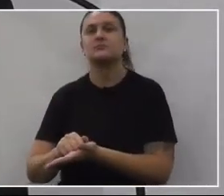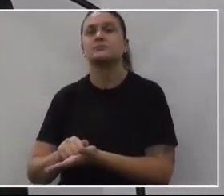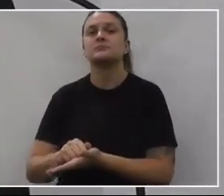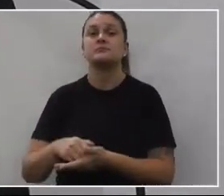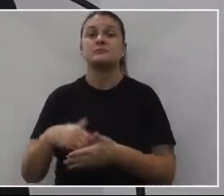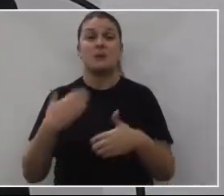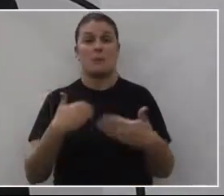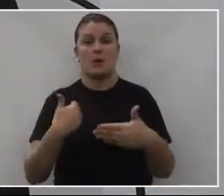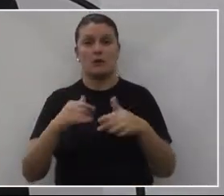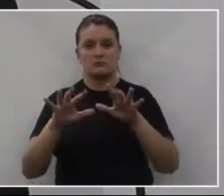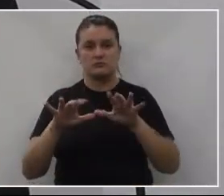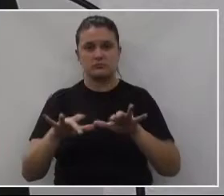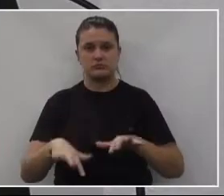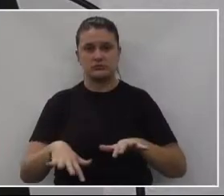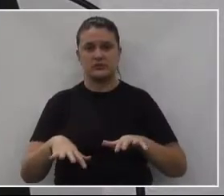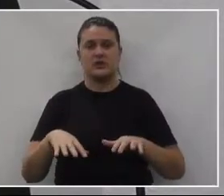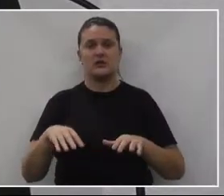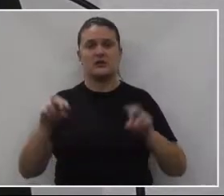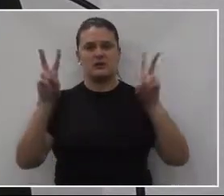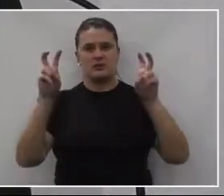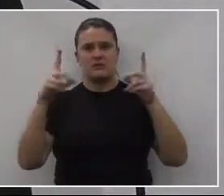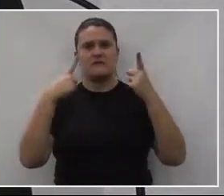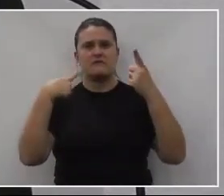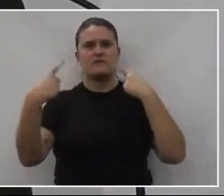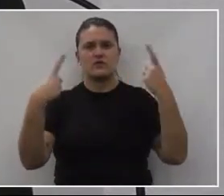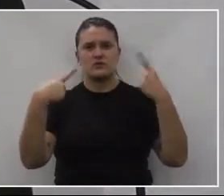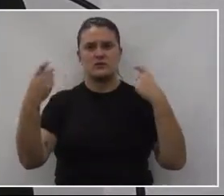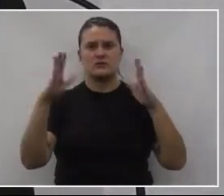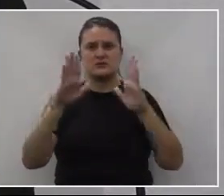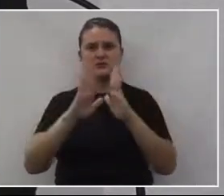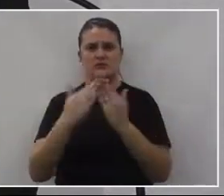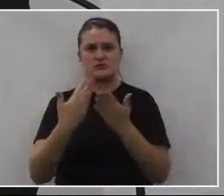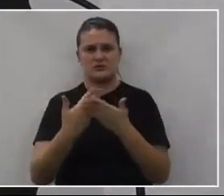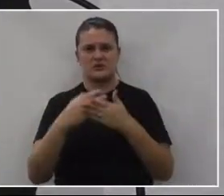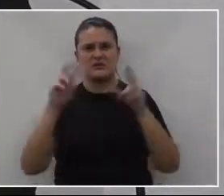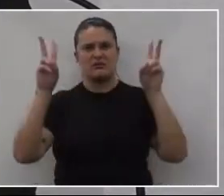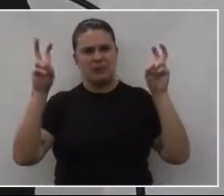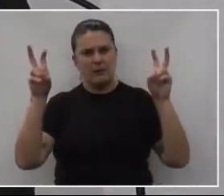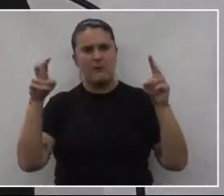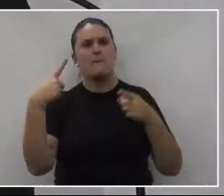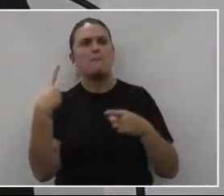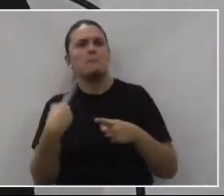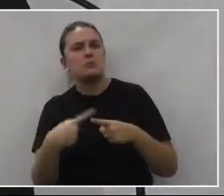prova escrita era a violência escolar. Causas,